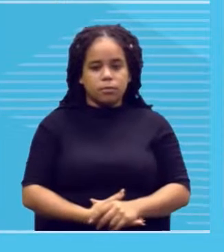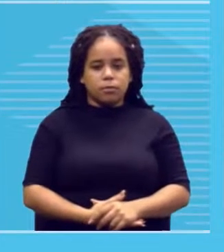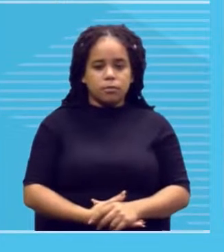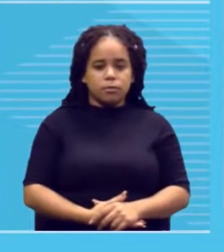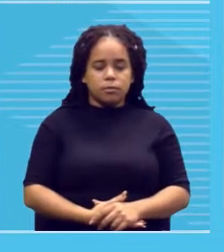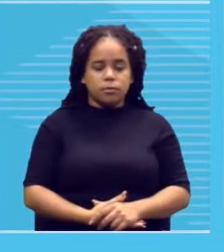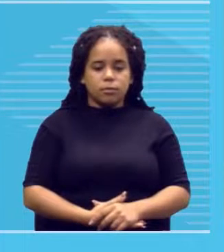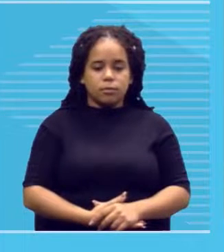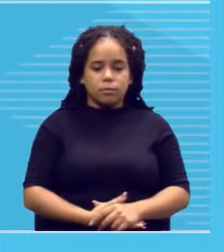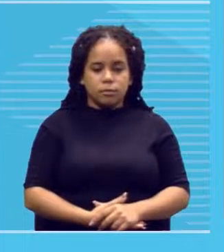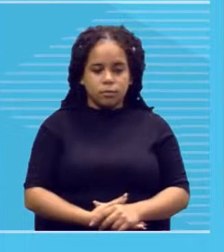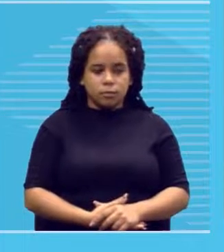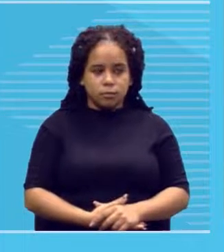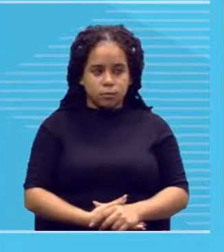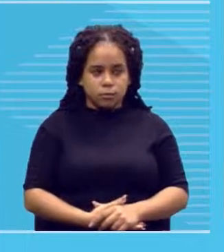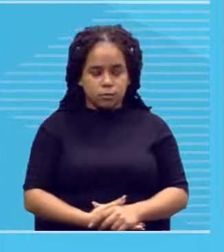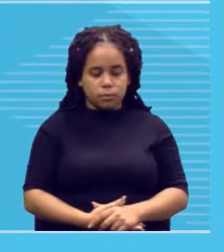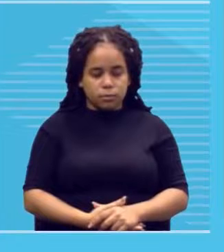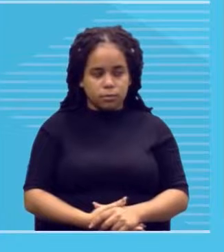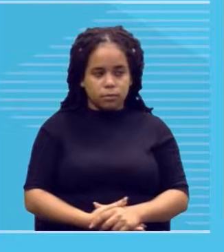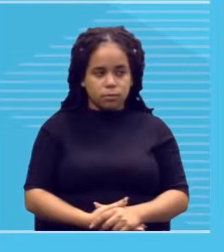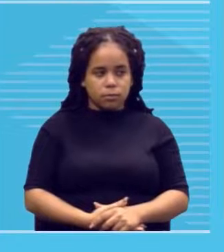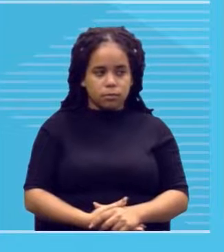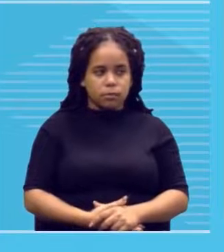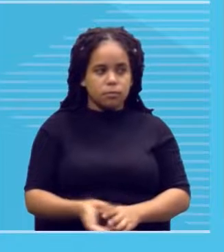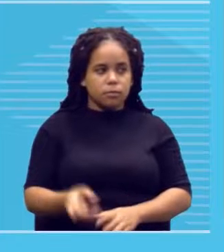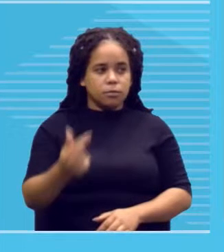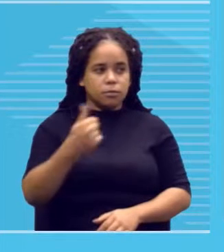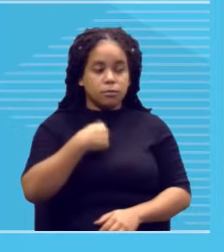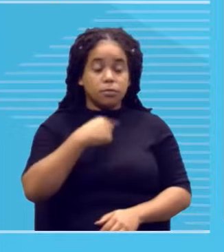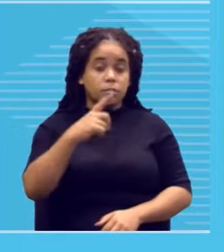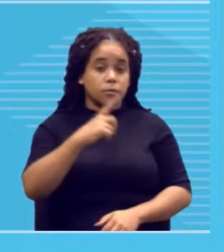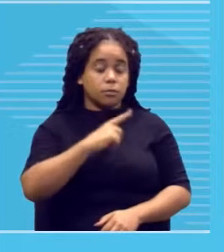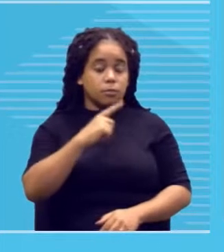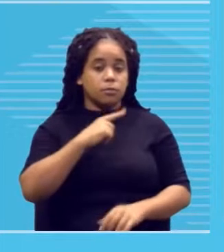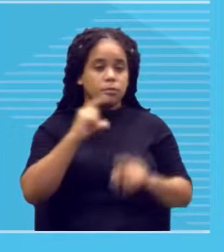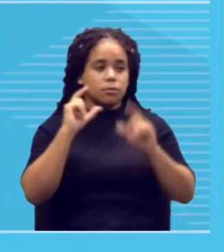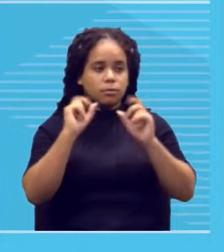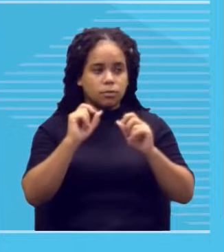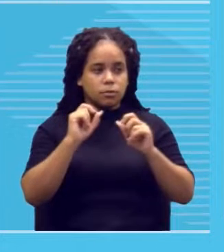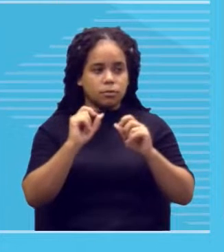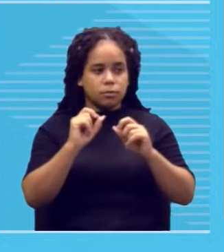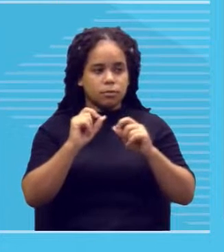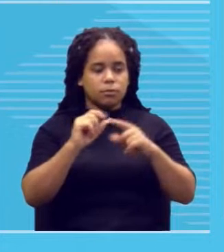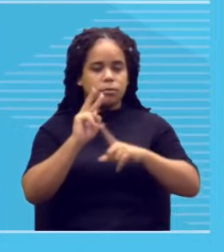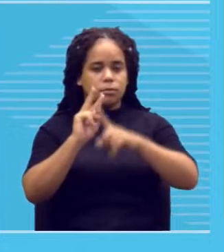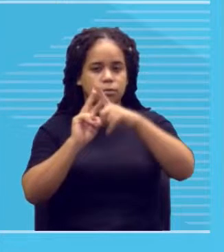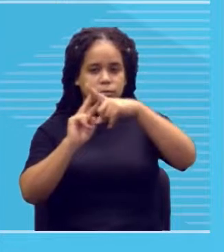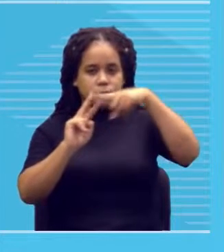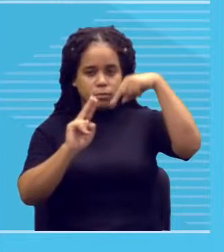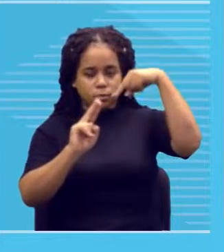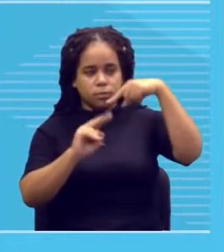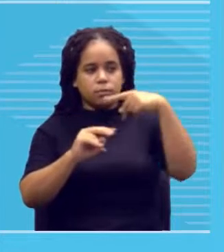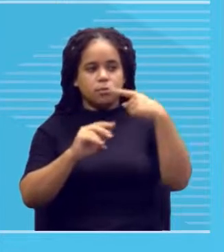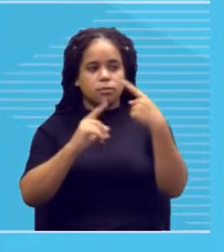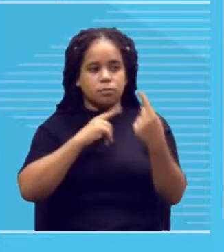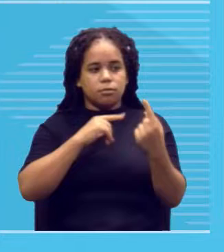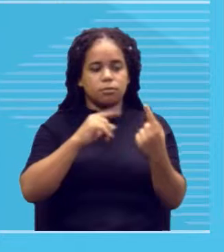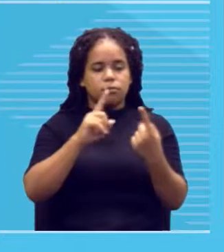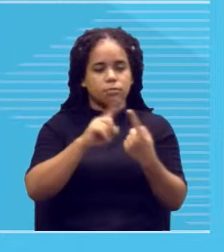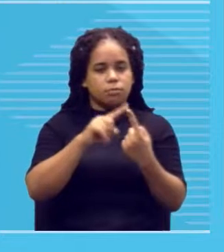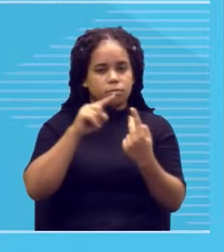ao quadrado eu tenho pi dos dois lados